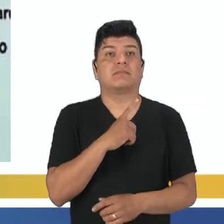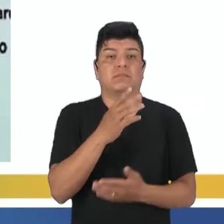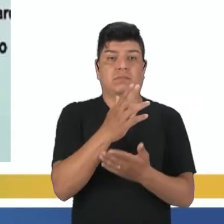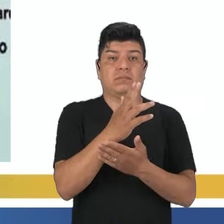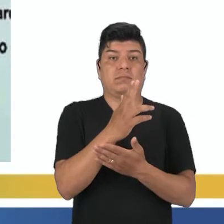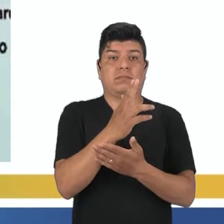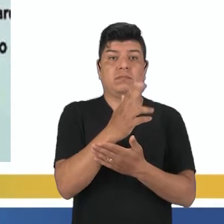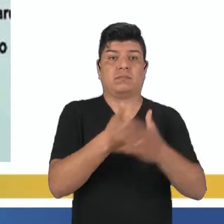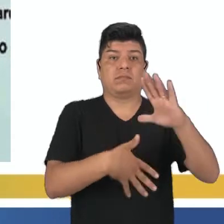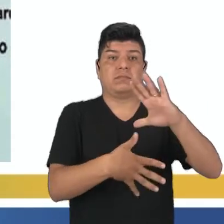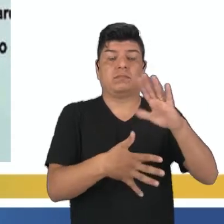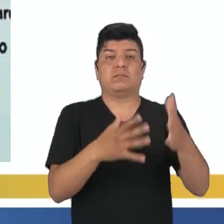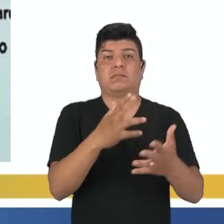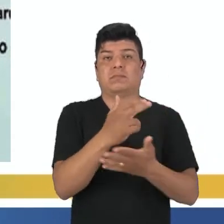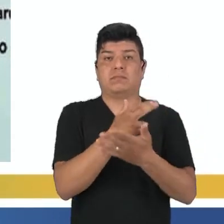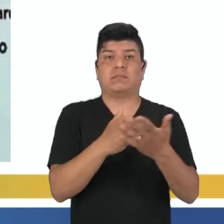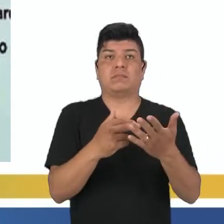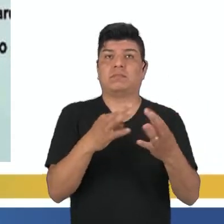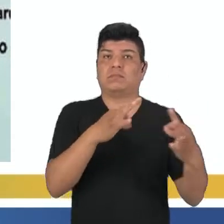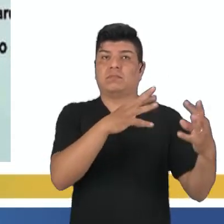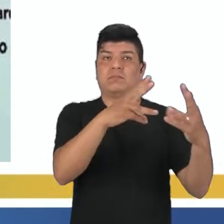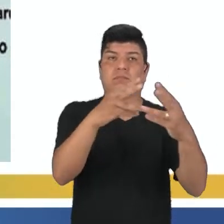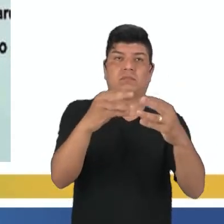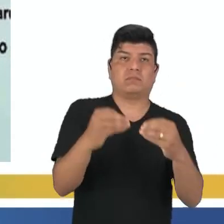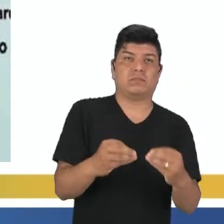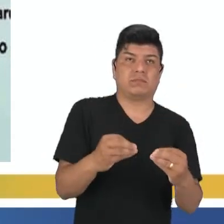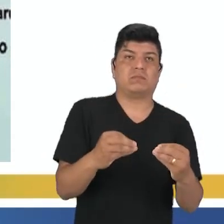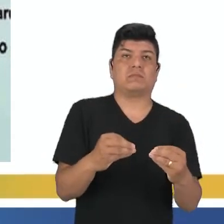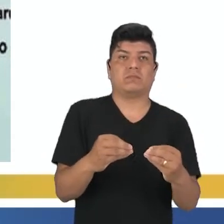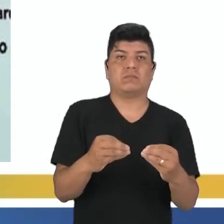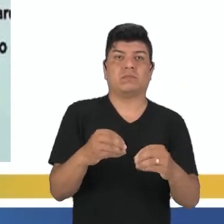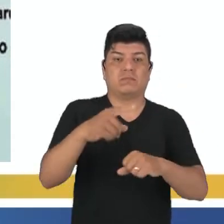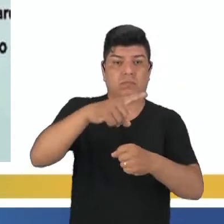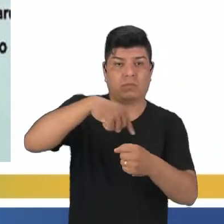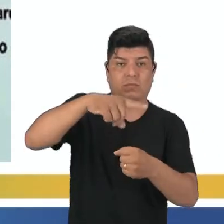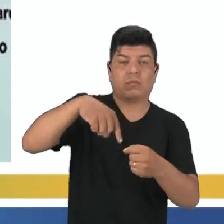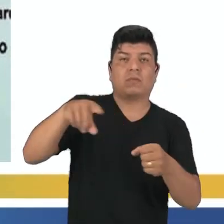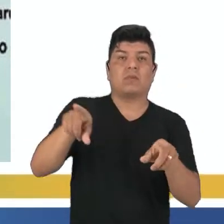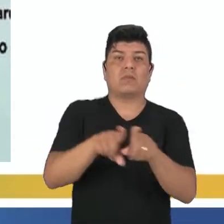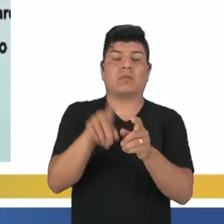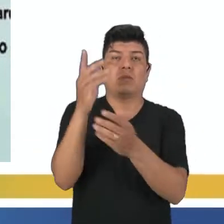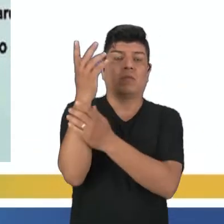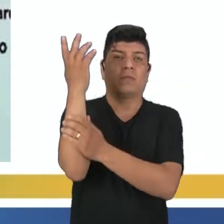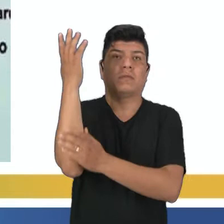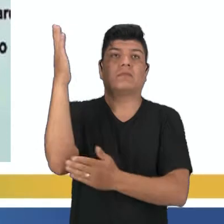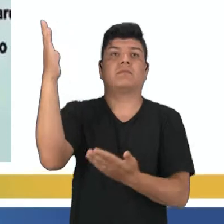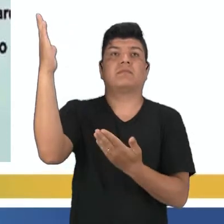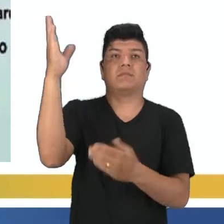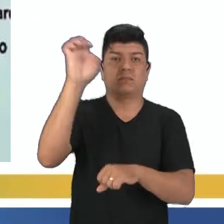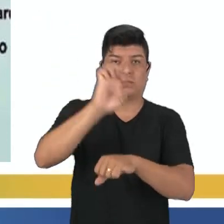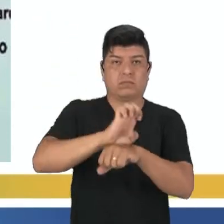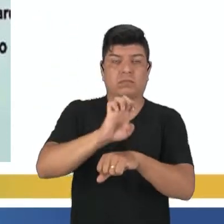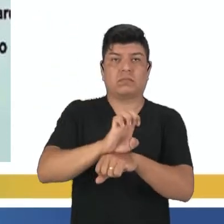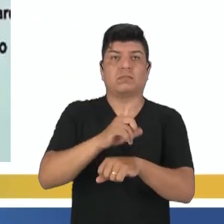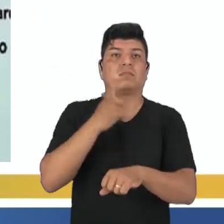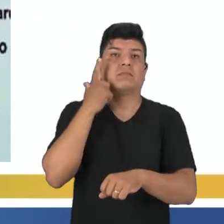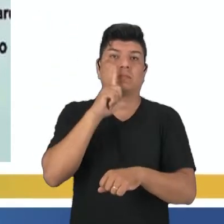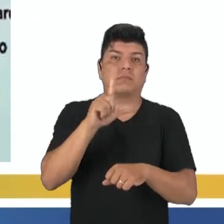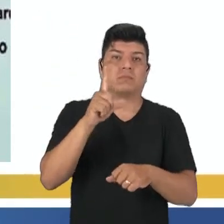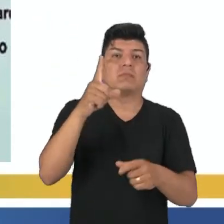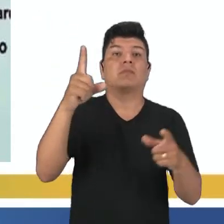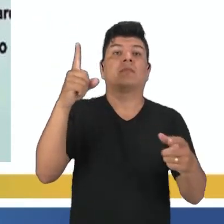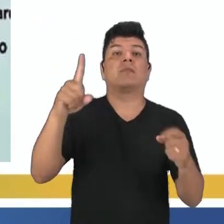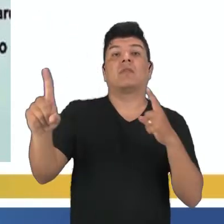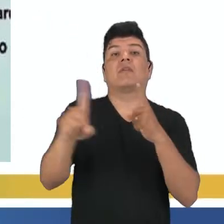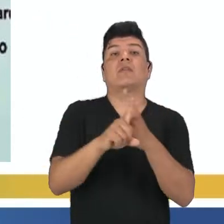mapa atualizado com todos esses municípios aqui do estado, né? Você consegue